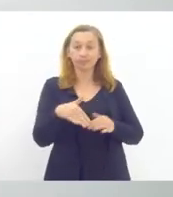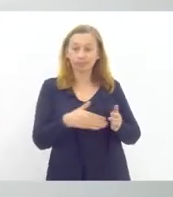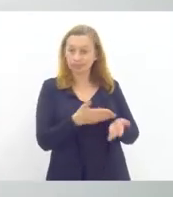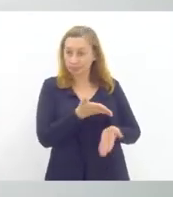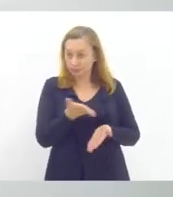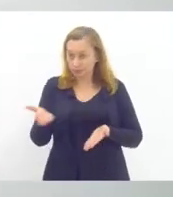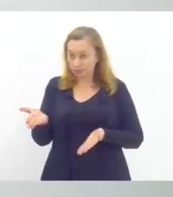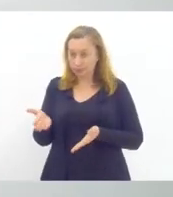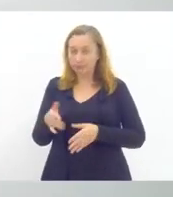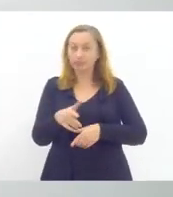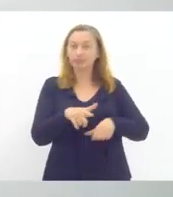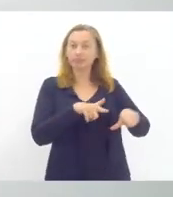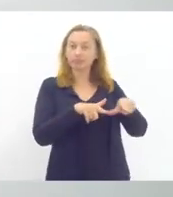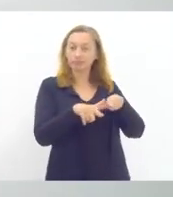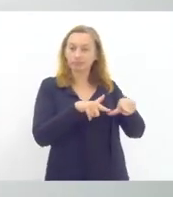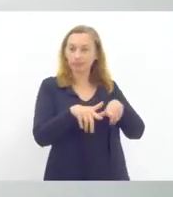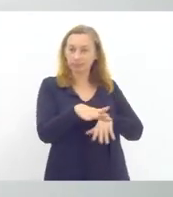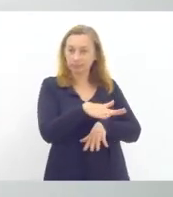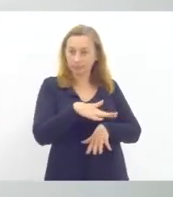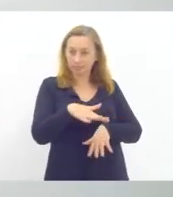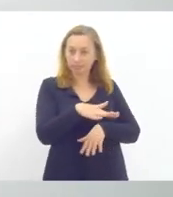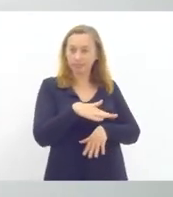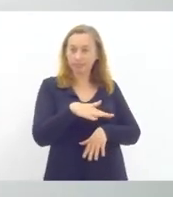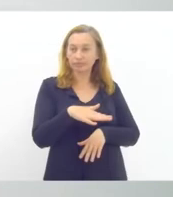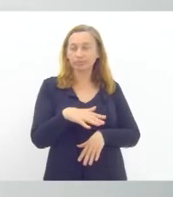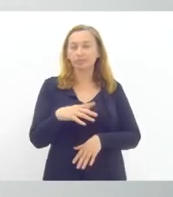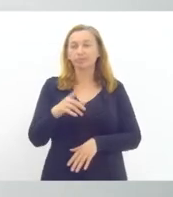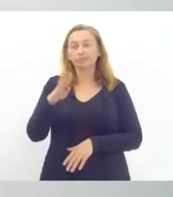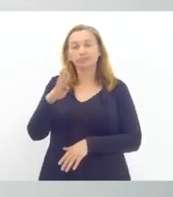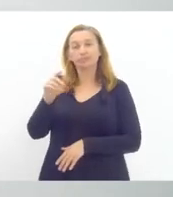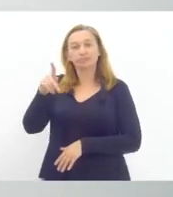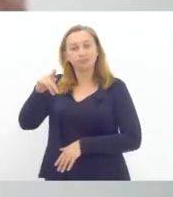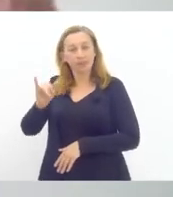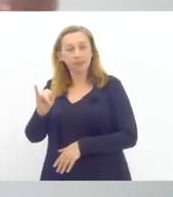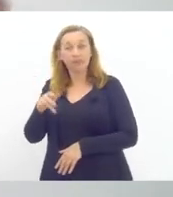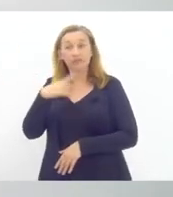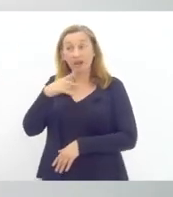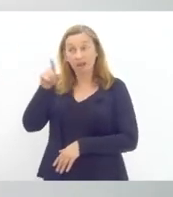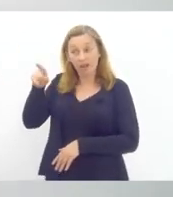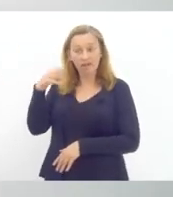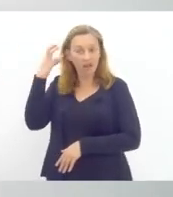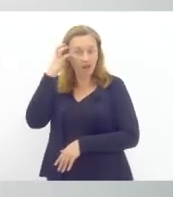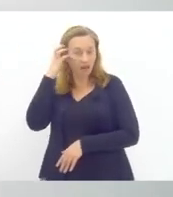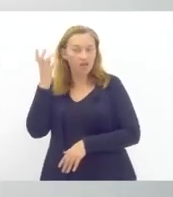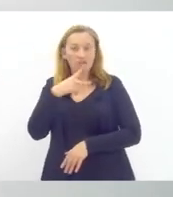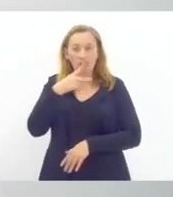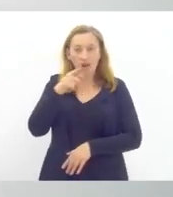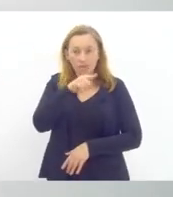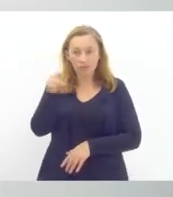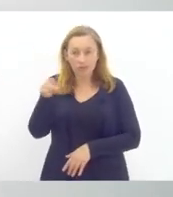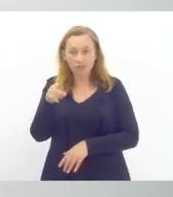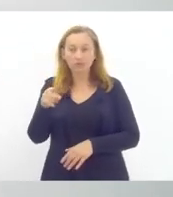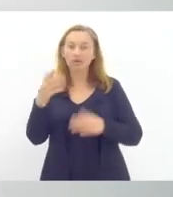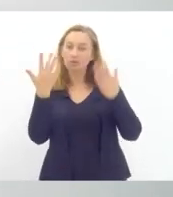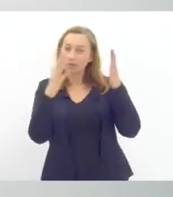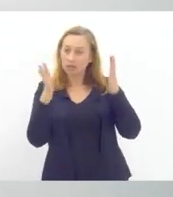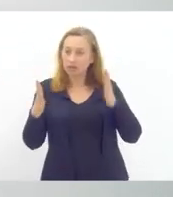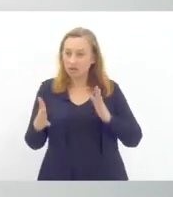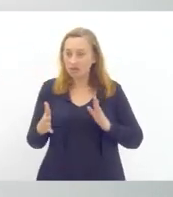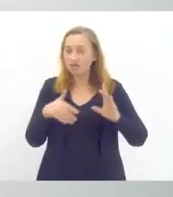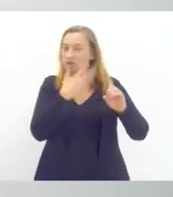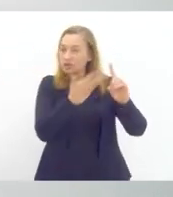e Comerciários assim que o bap fala lá na rádio e saudar todos vocês porque como foi dito aqui a homenagem ao bap